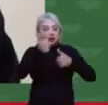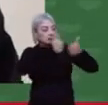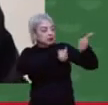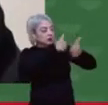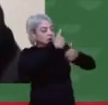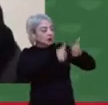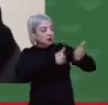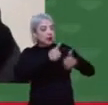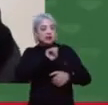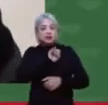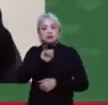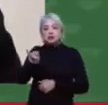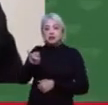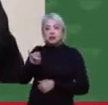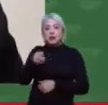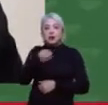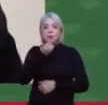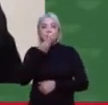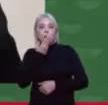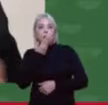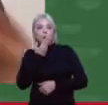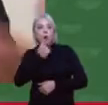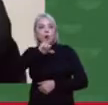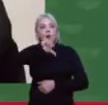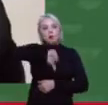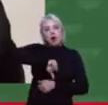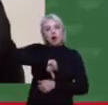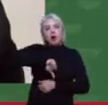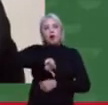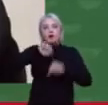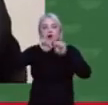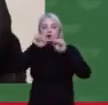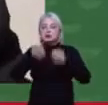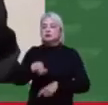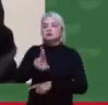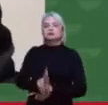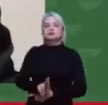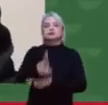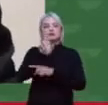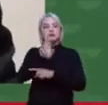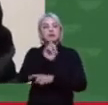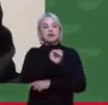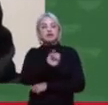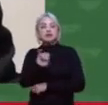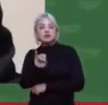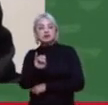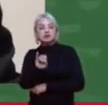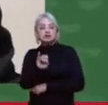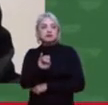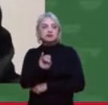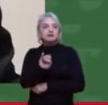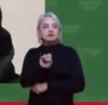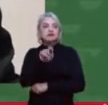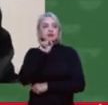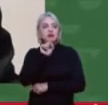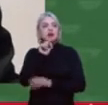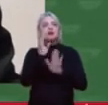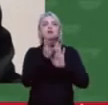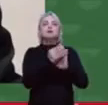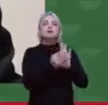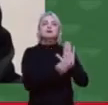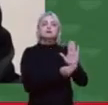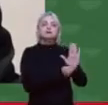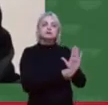análise de se é um bom ou um mau sistema de representação, se este